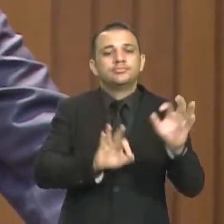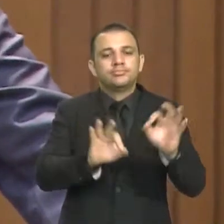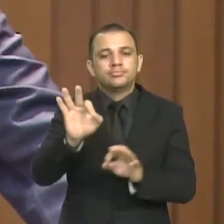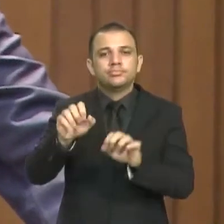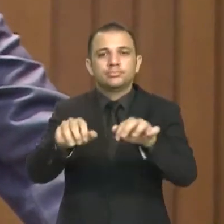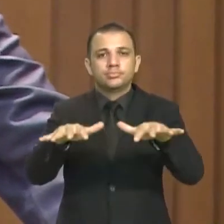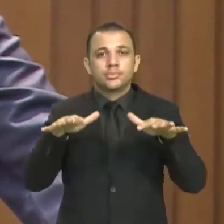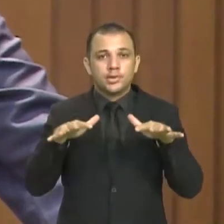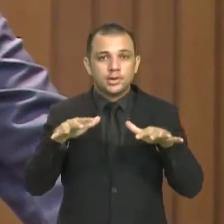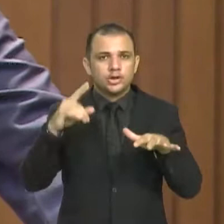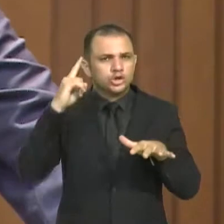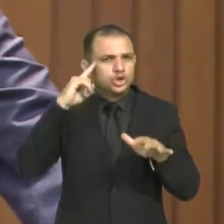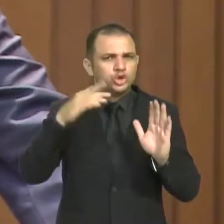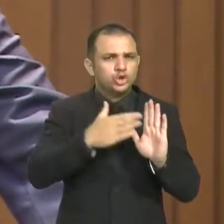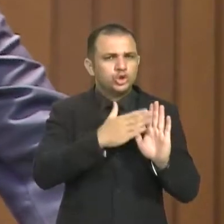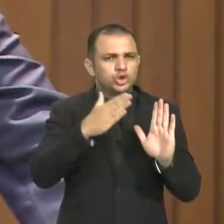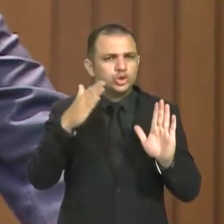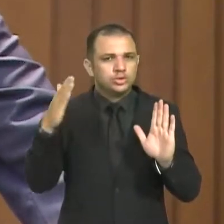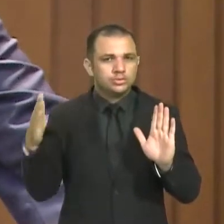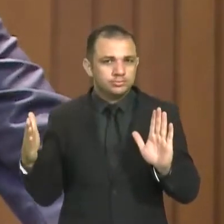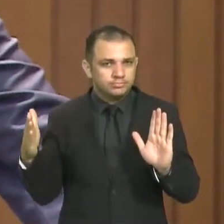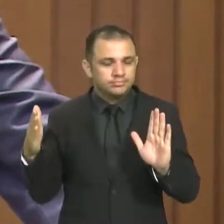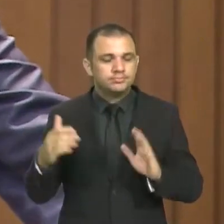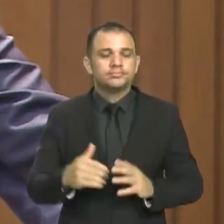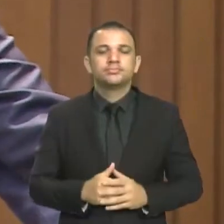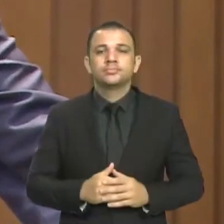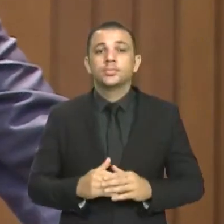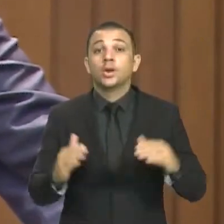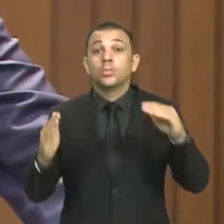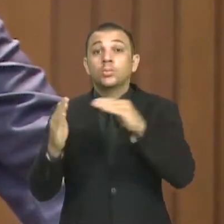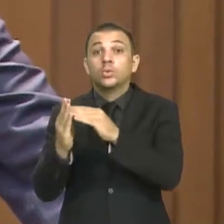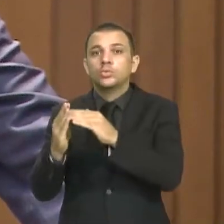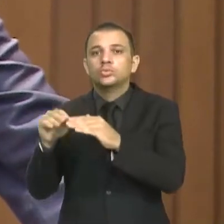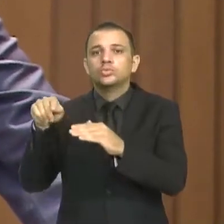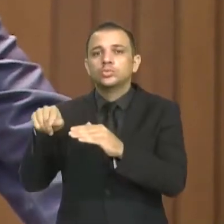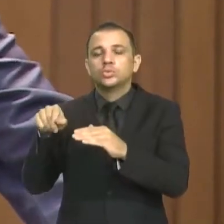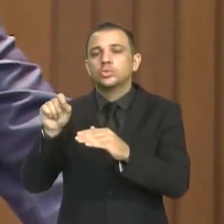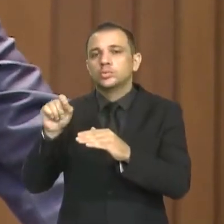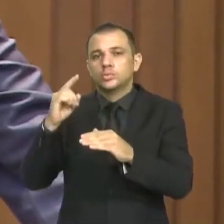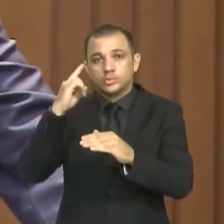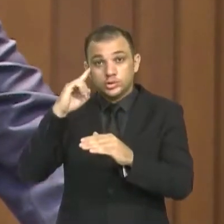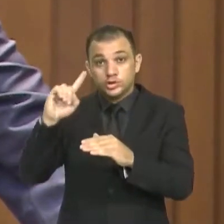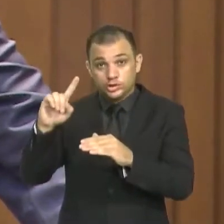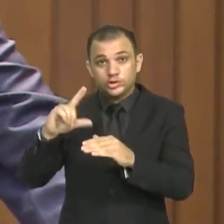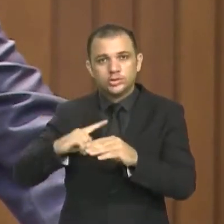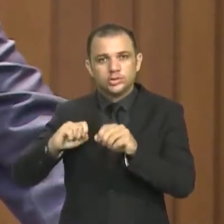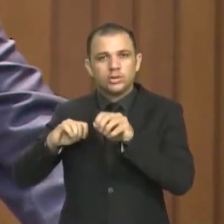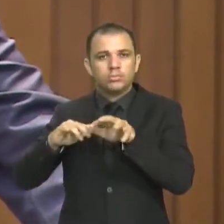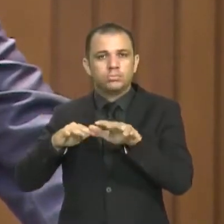Culminou esse evento com o último dia, com a grande procissão,